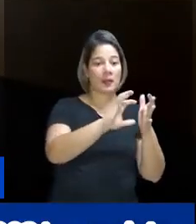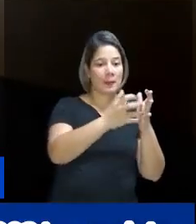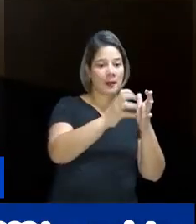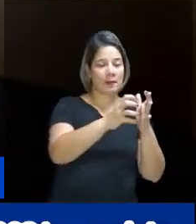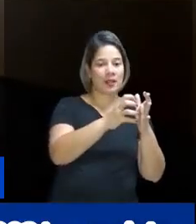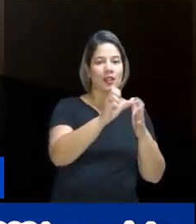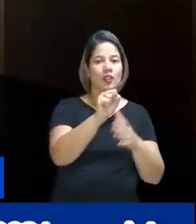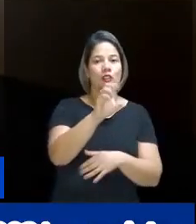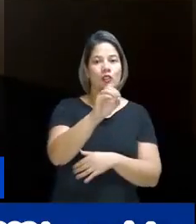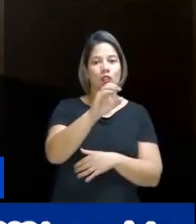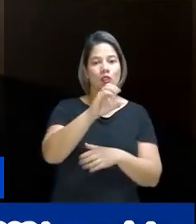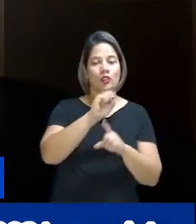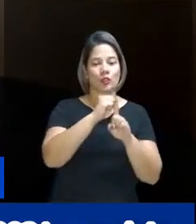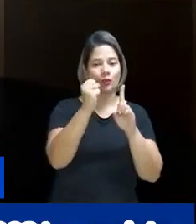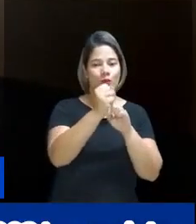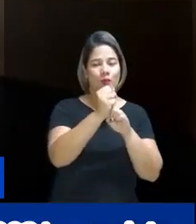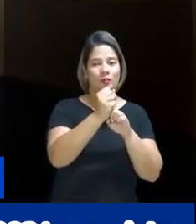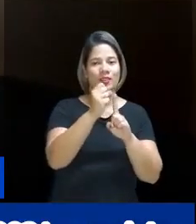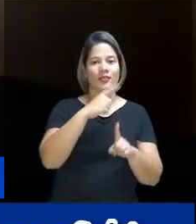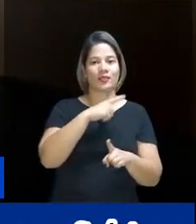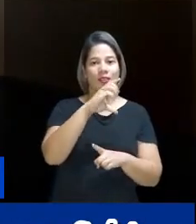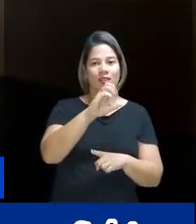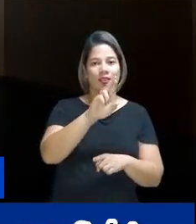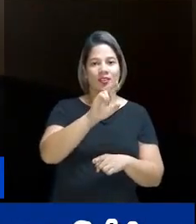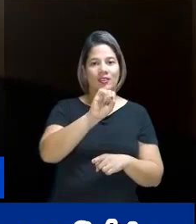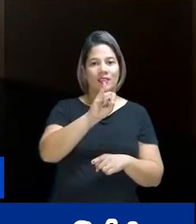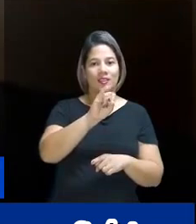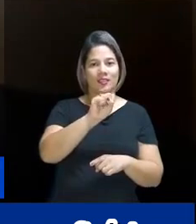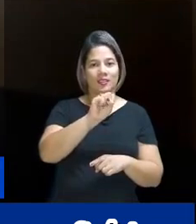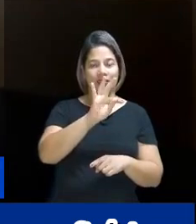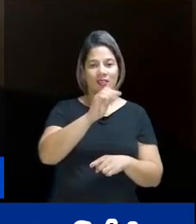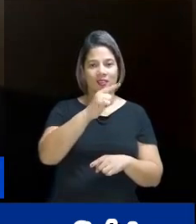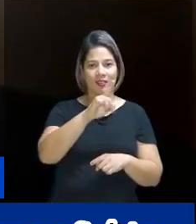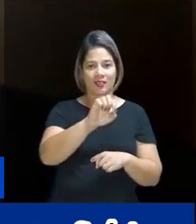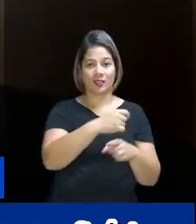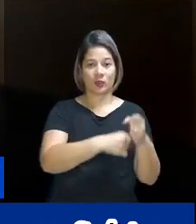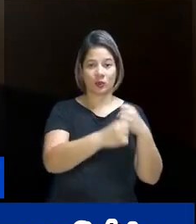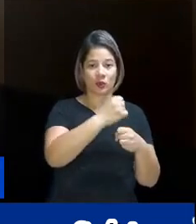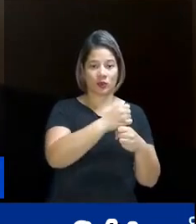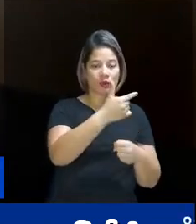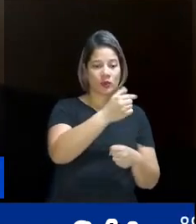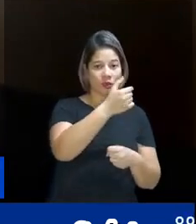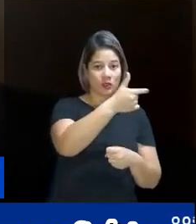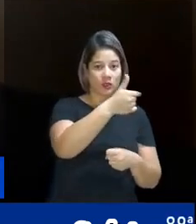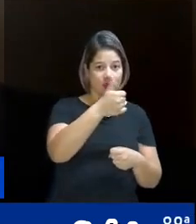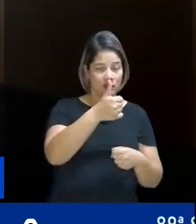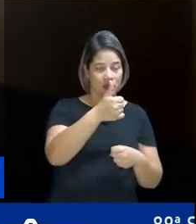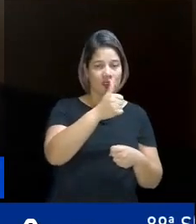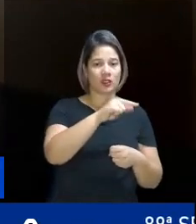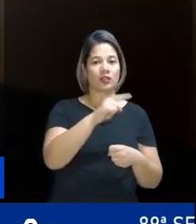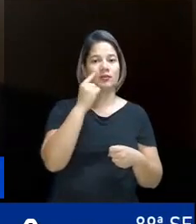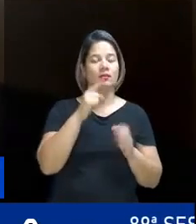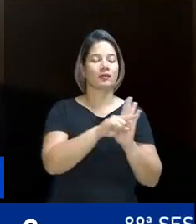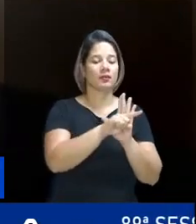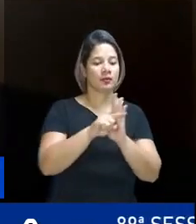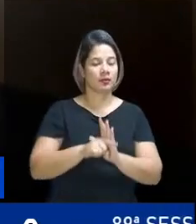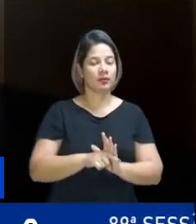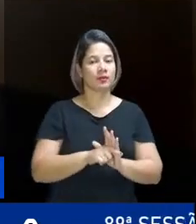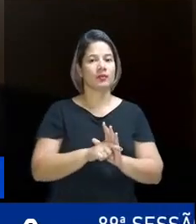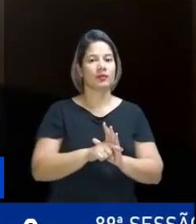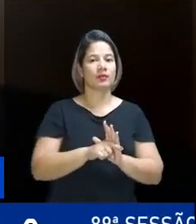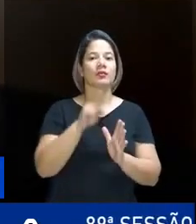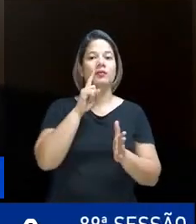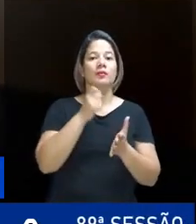Cristão referente ao exercício financeiro de 2021, concluiu que a violação desse regramento representa